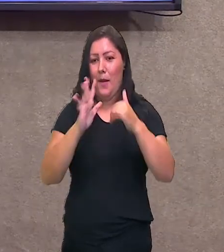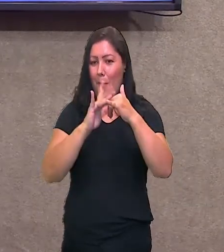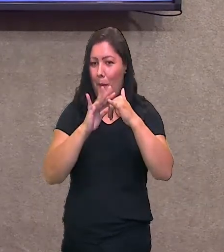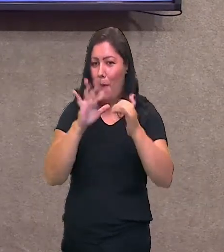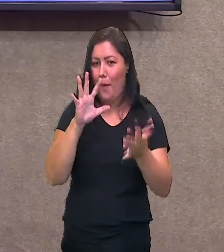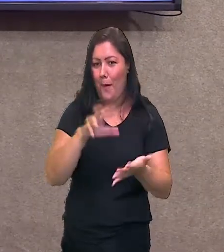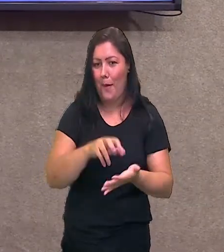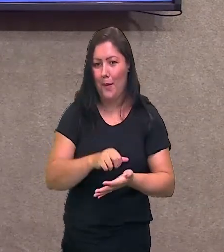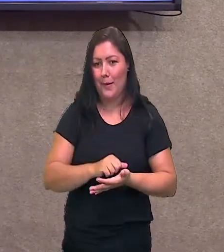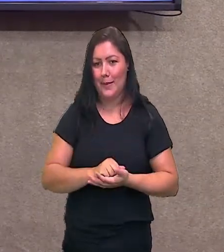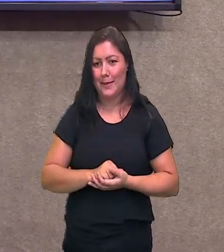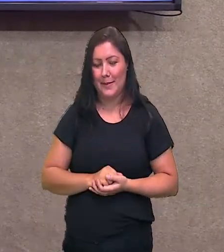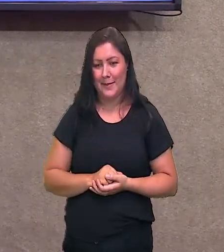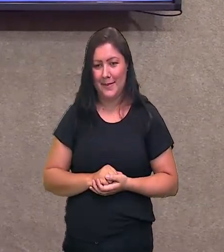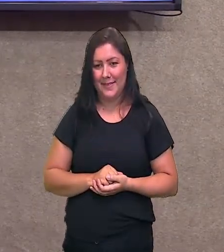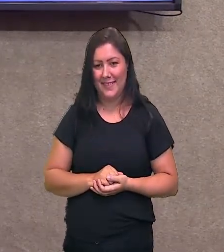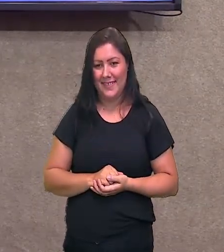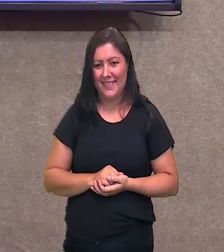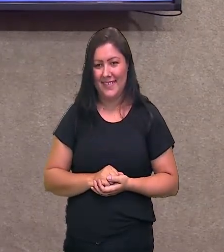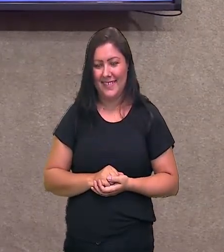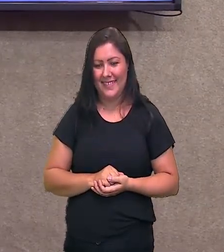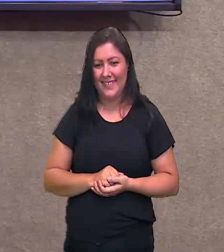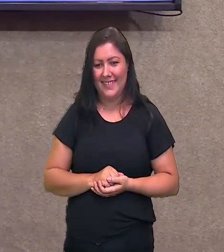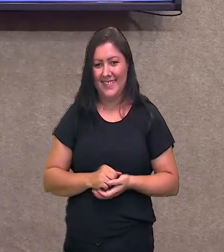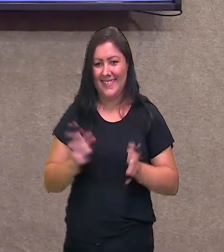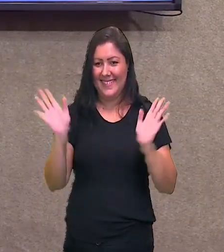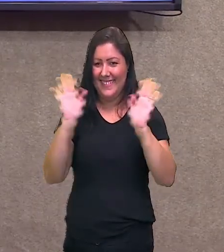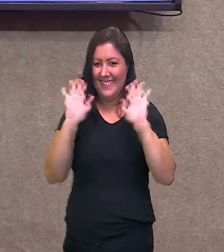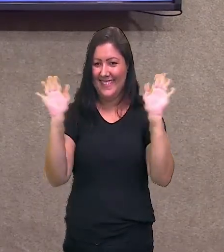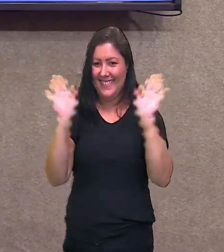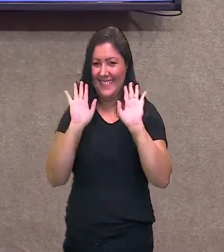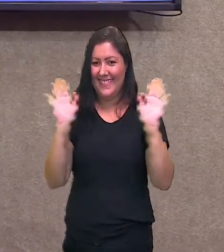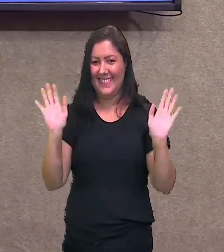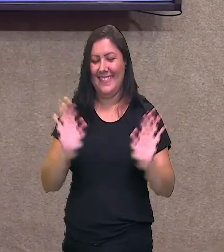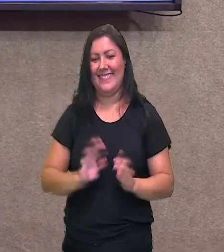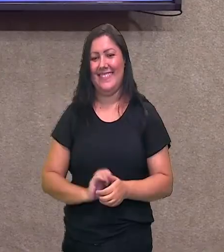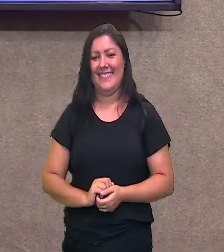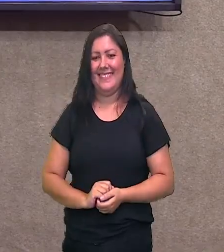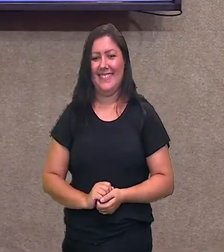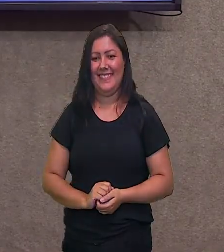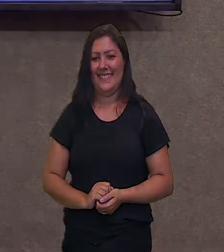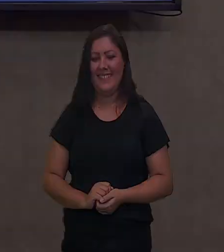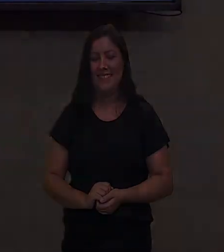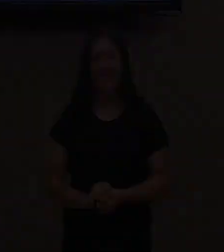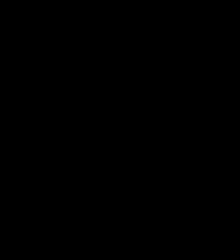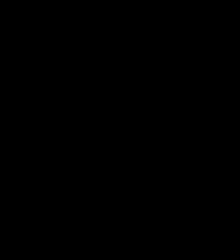inscrever no nosso canal no YouTube, SMED GV. Tchau, tchau! Até a próxima!